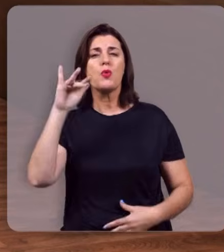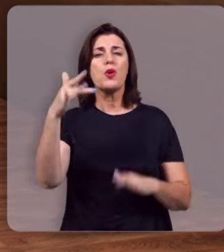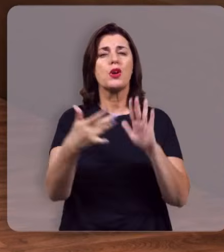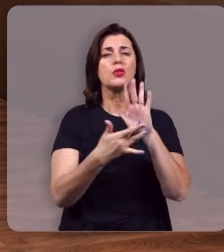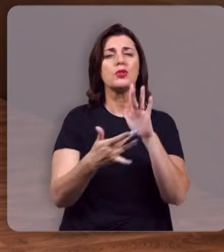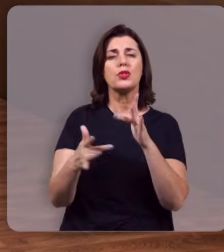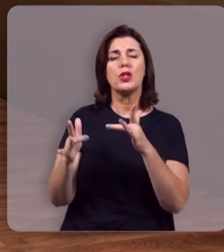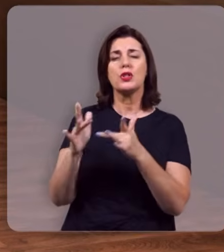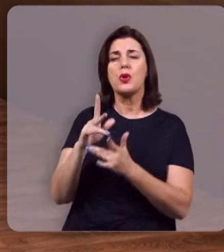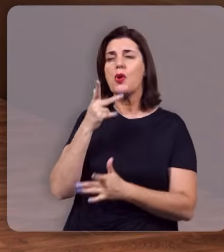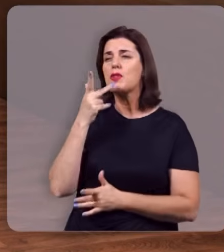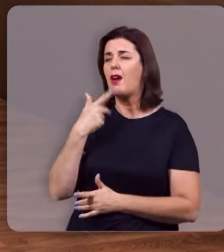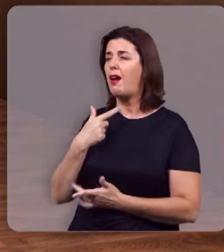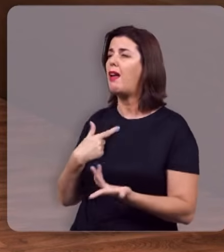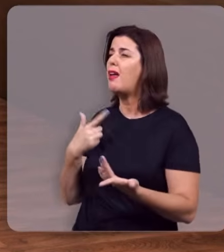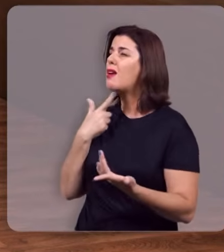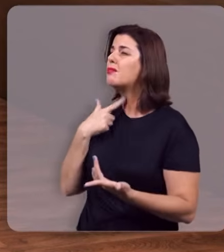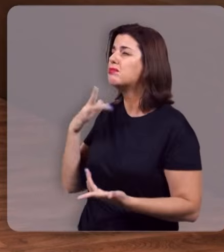diz: tenho sede,